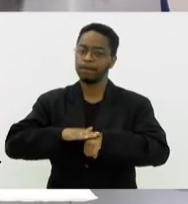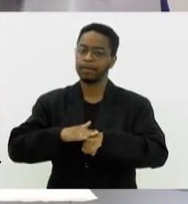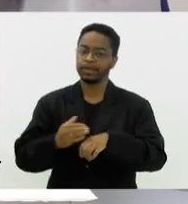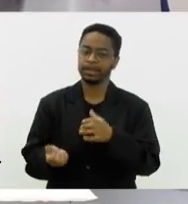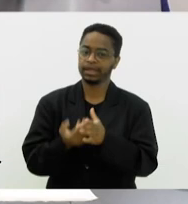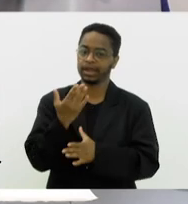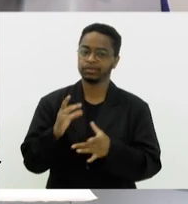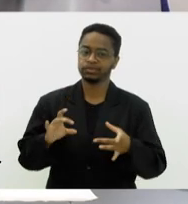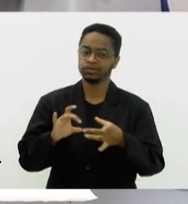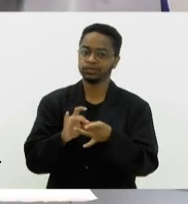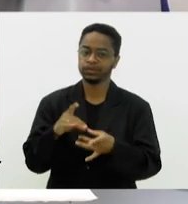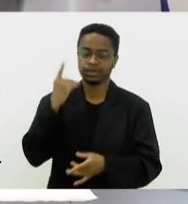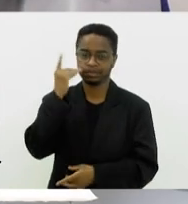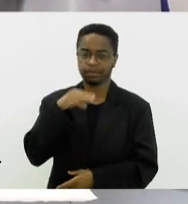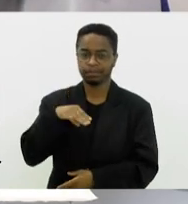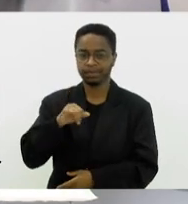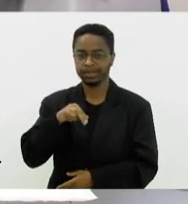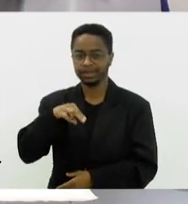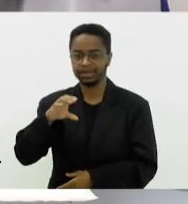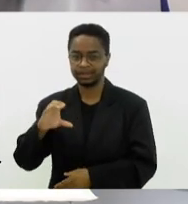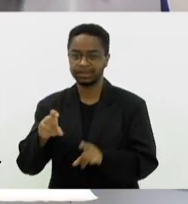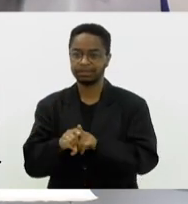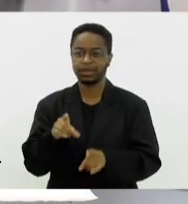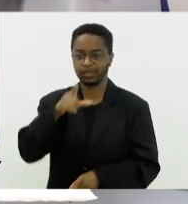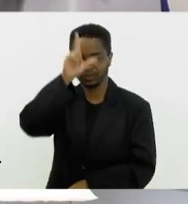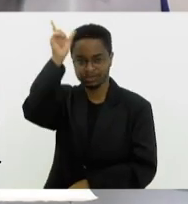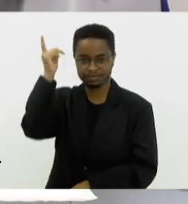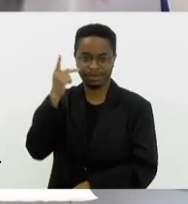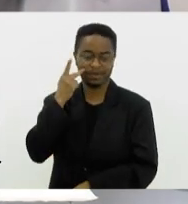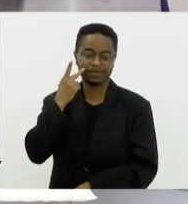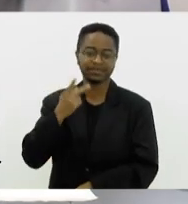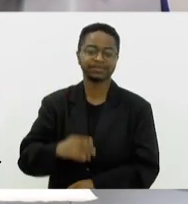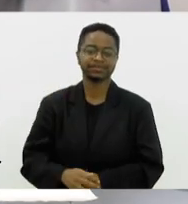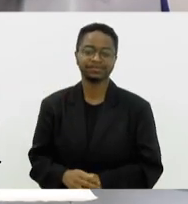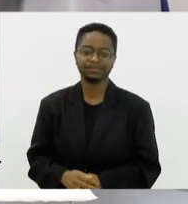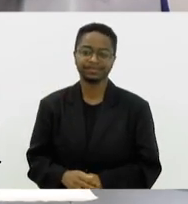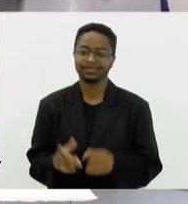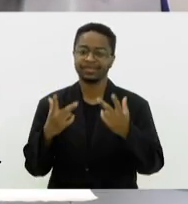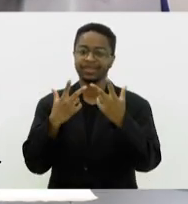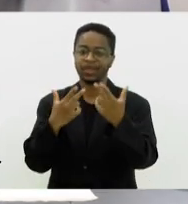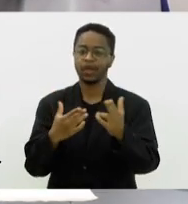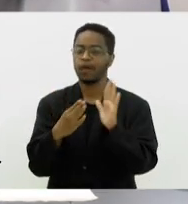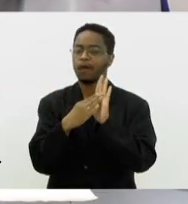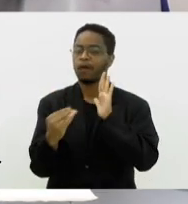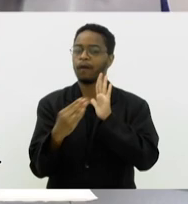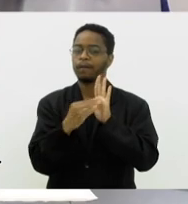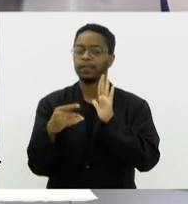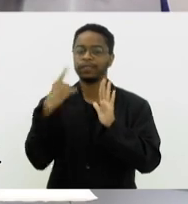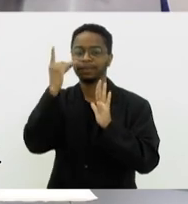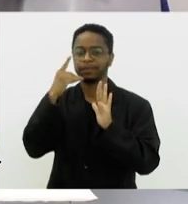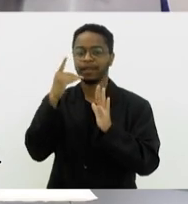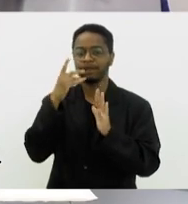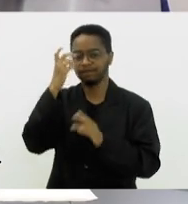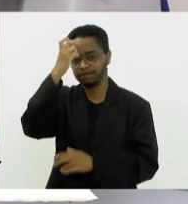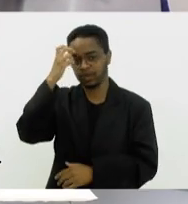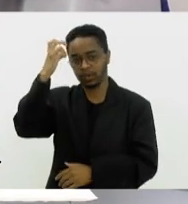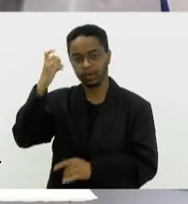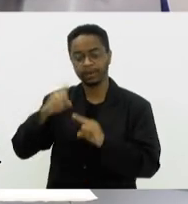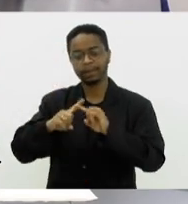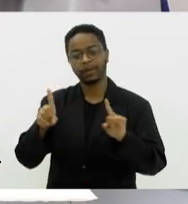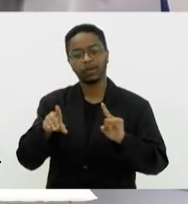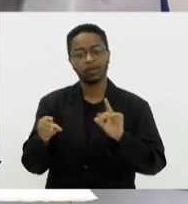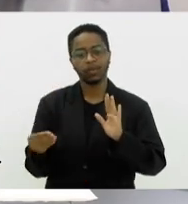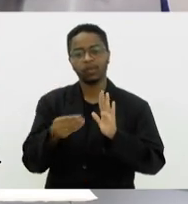autoria conjunta aqui com o deputado Mink e o deputado Luiz Paulo. Para reconhecer igualzinho o plágio da deputada Verônica, só que incluindo